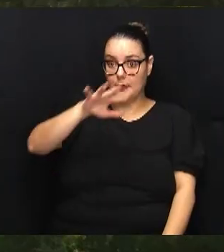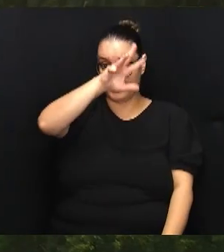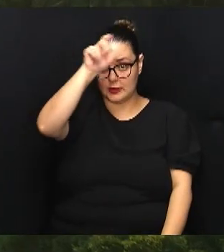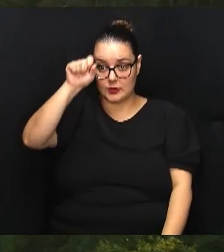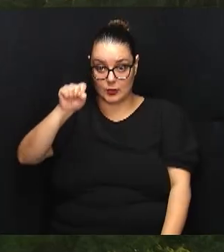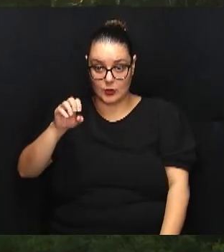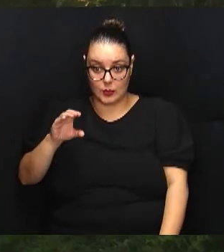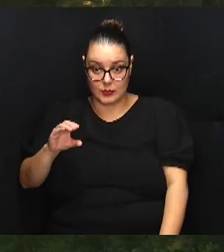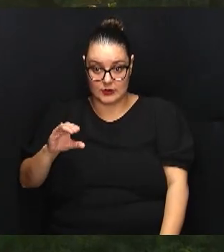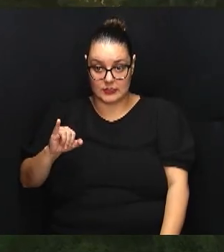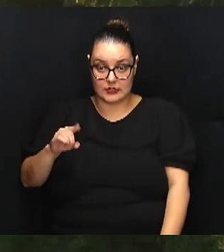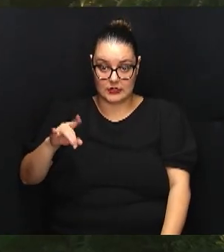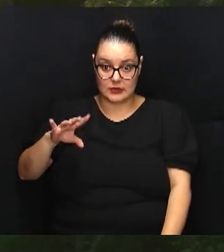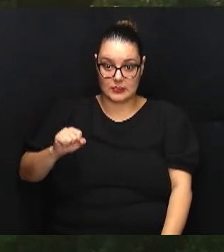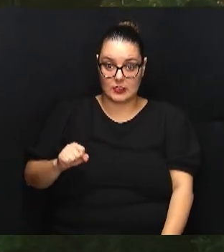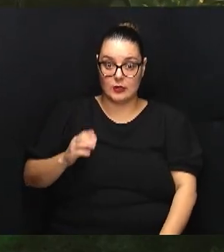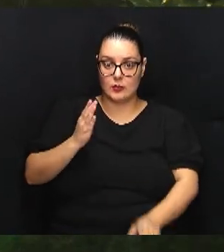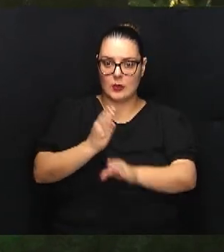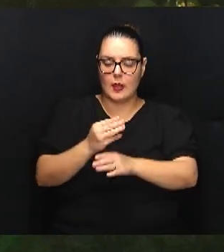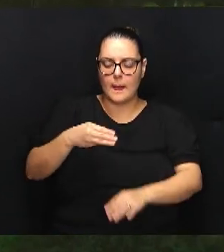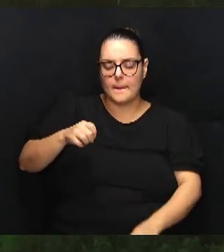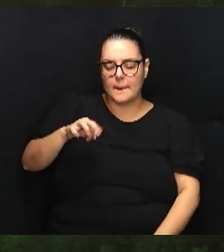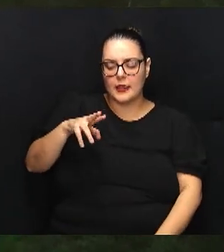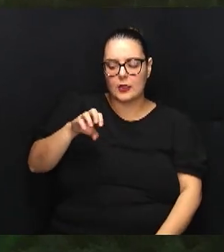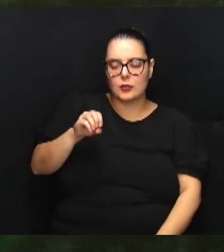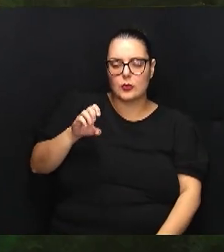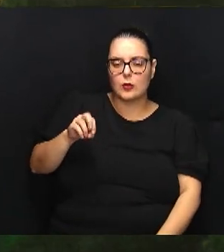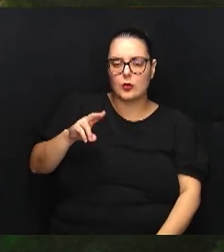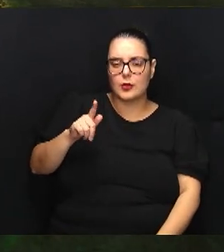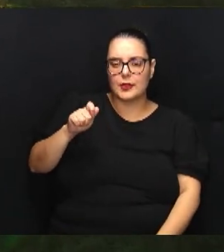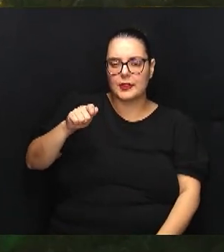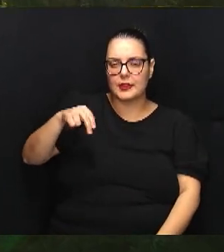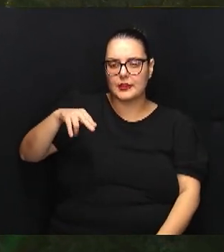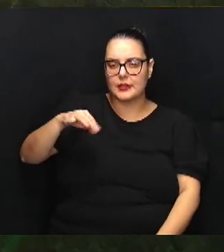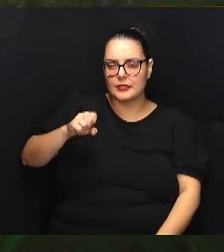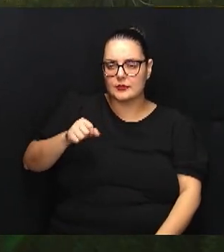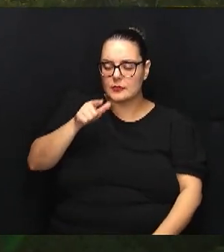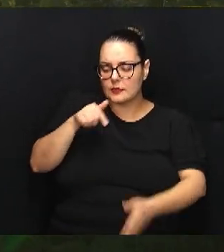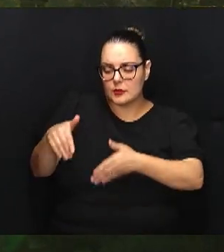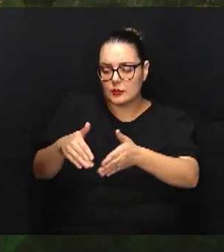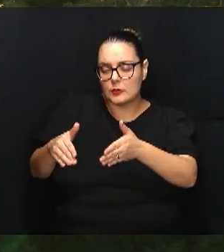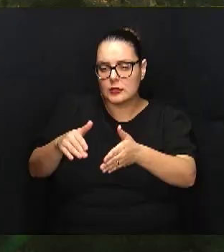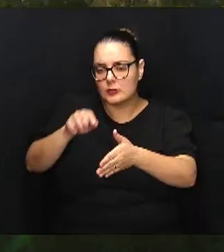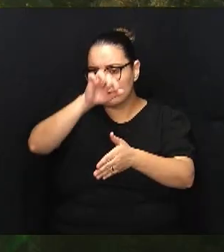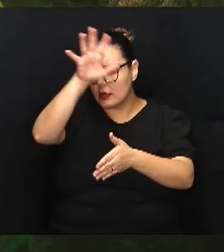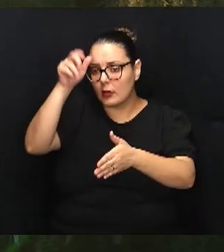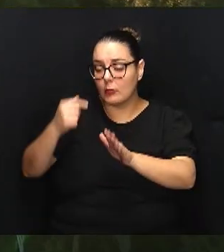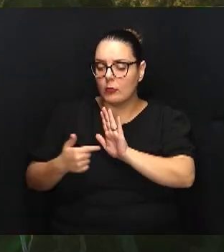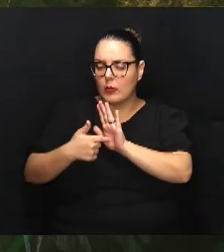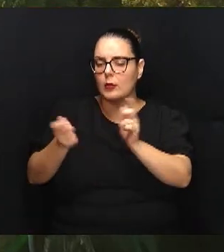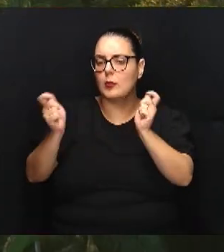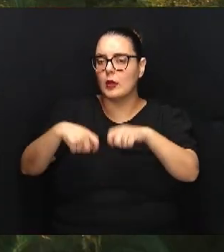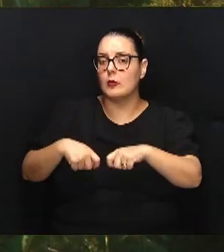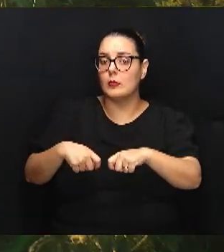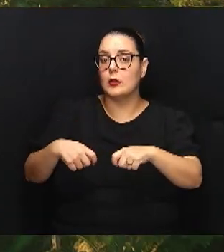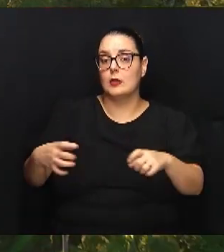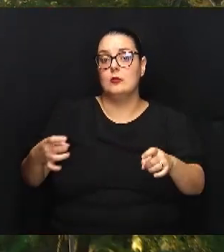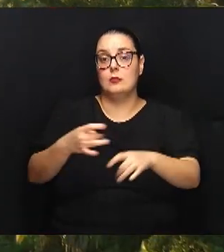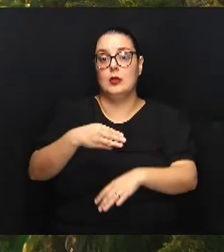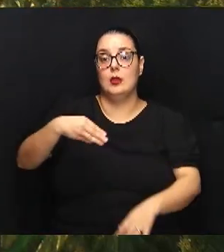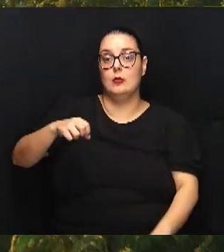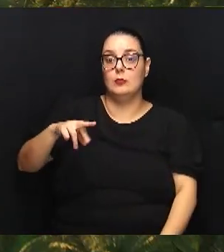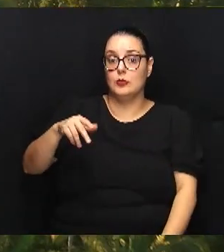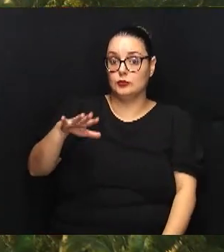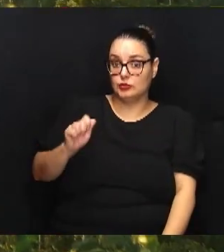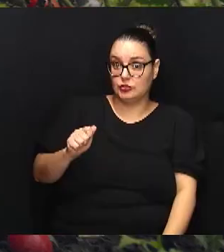Cientistas da Embrapa Amazônia Ocidental descobriram micro-organismos em sedimentos de rios da Amazônia que demonstram